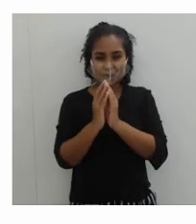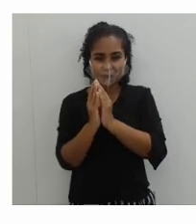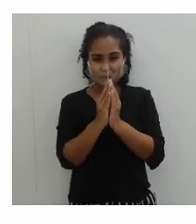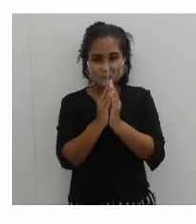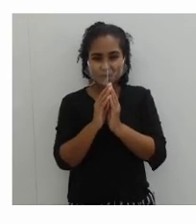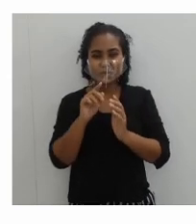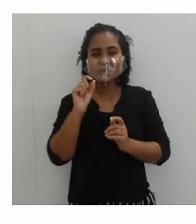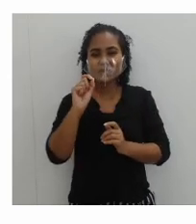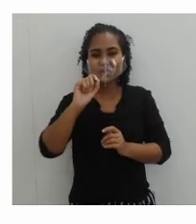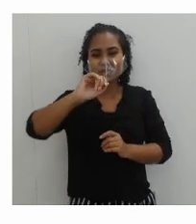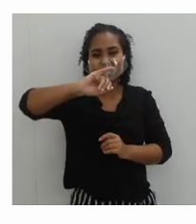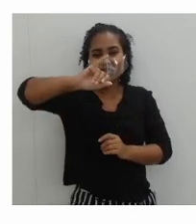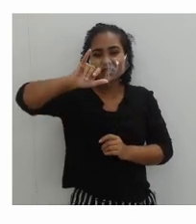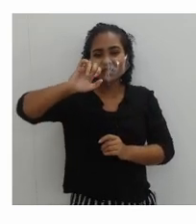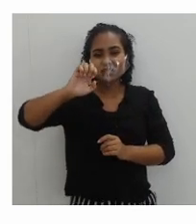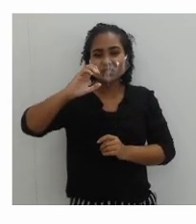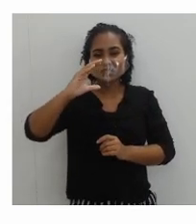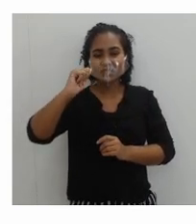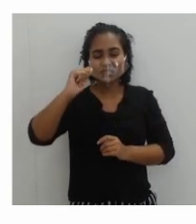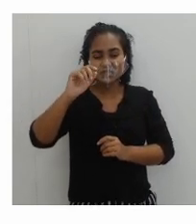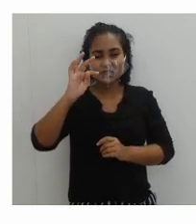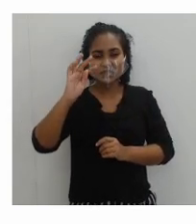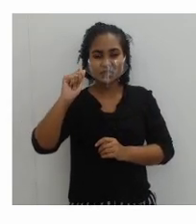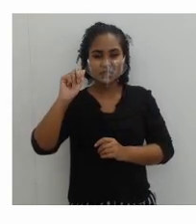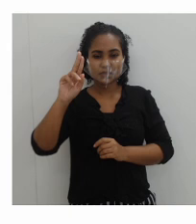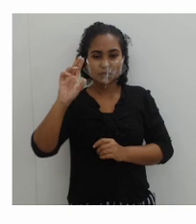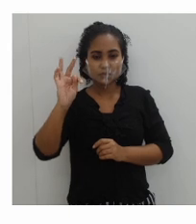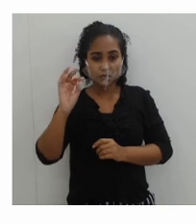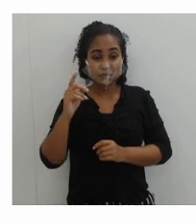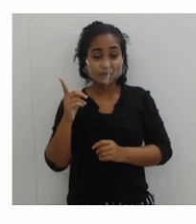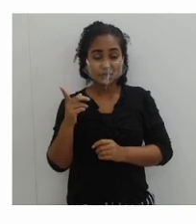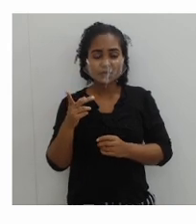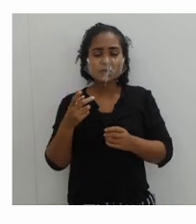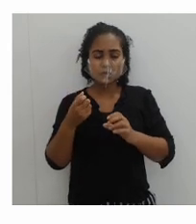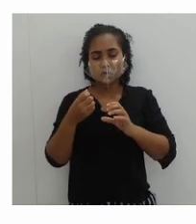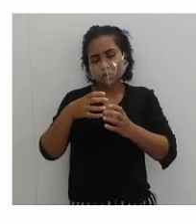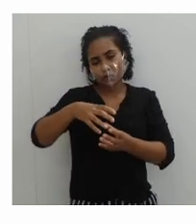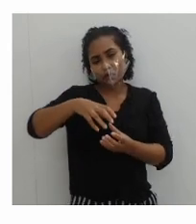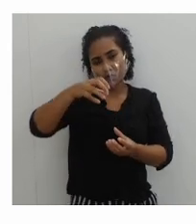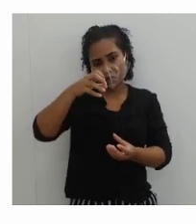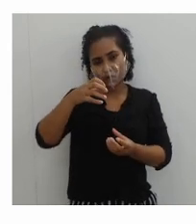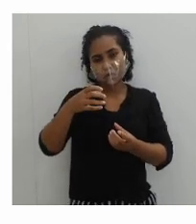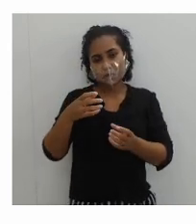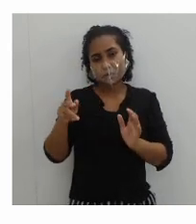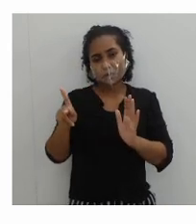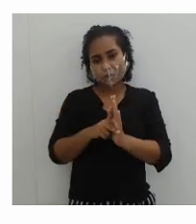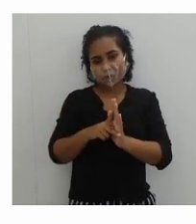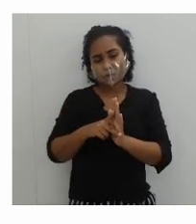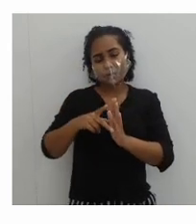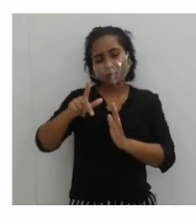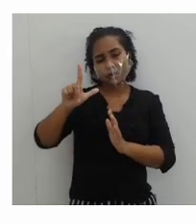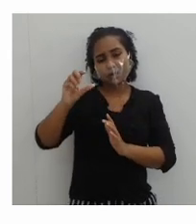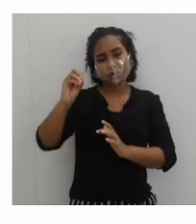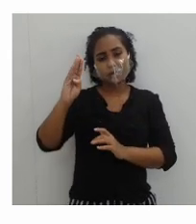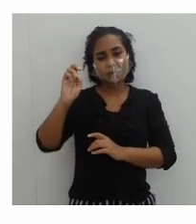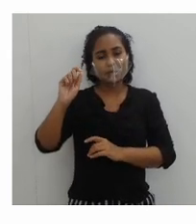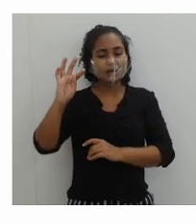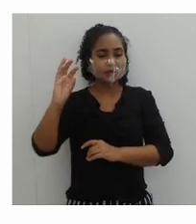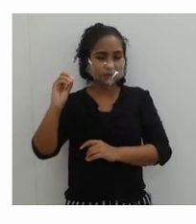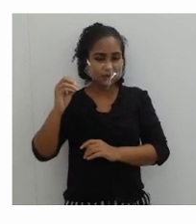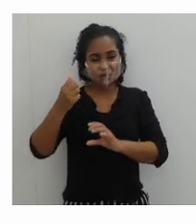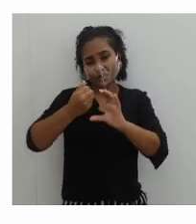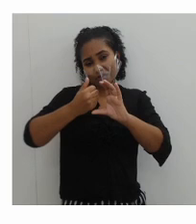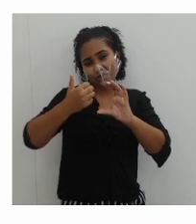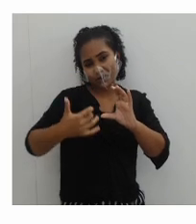Jeca Tatu. Jeca Tatu, um personagem de Monteiro Lobato. O personagem Jeca Tatu, ele é o característico de